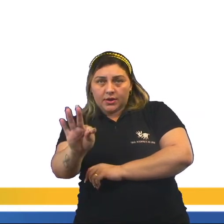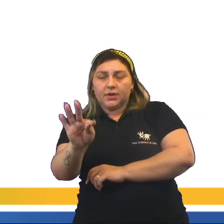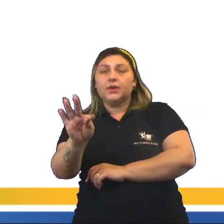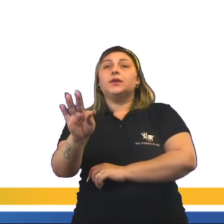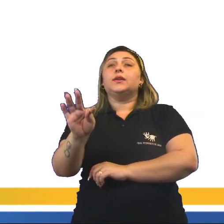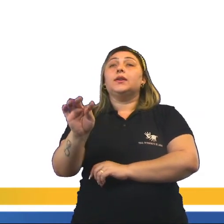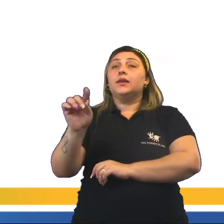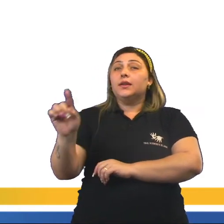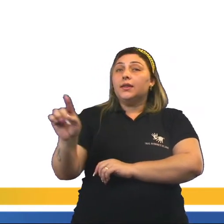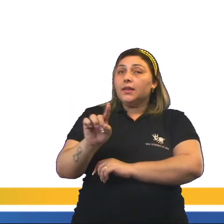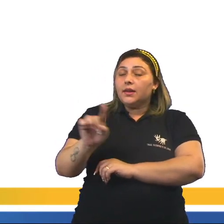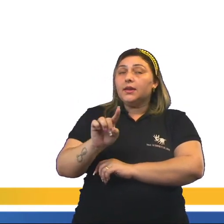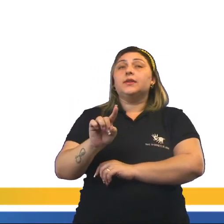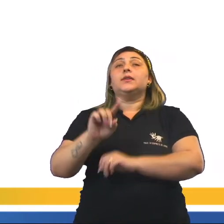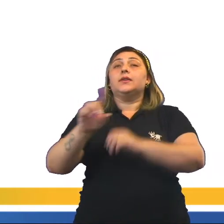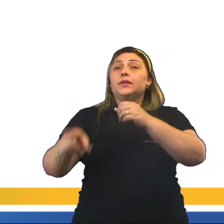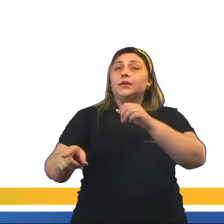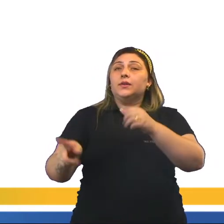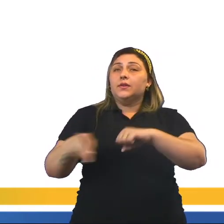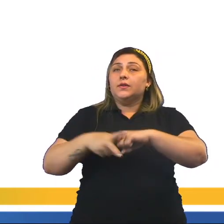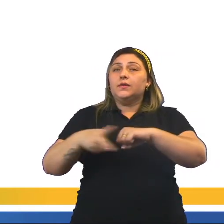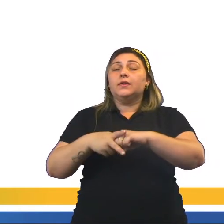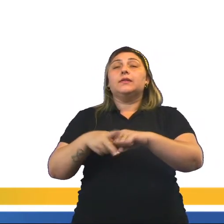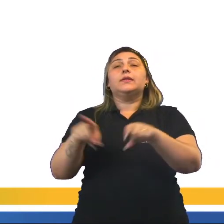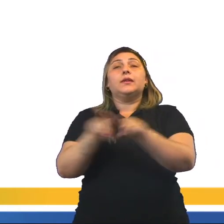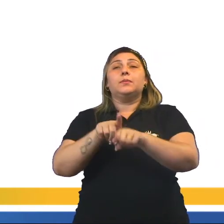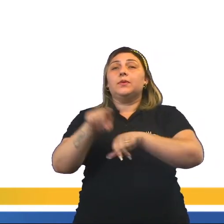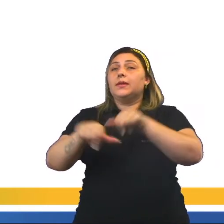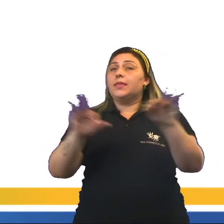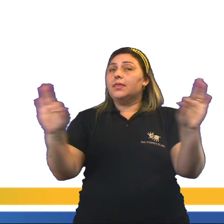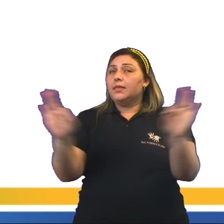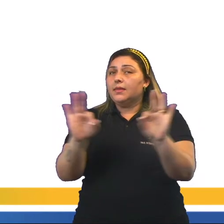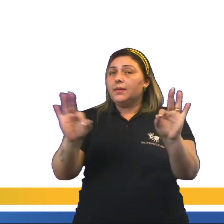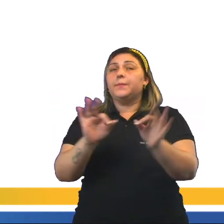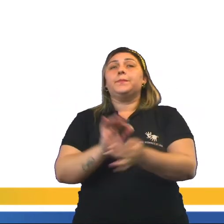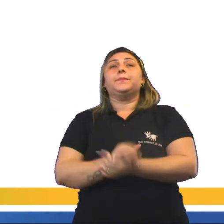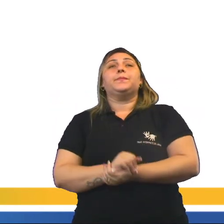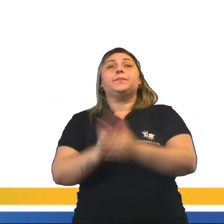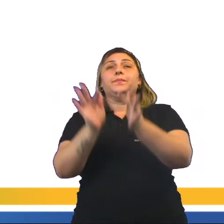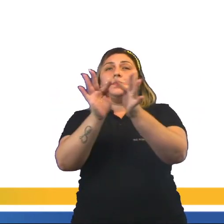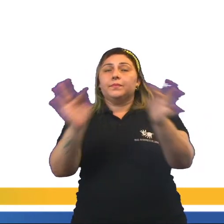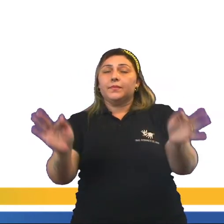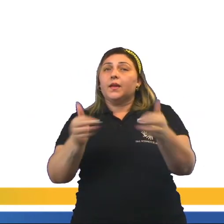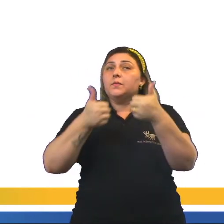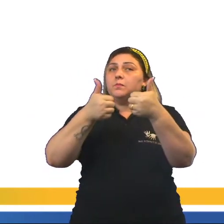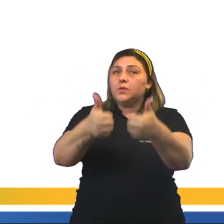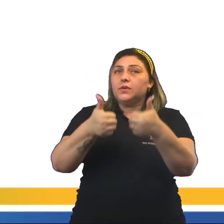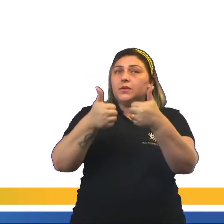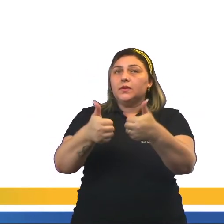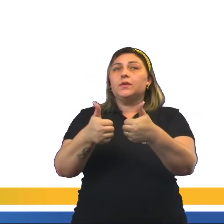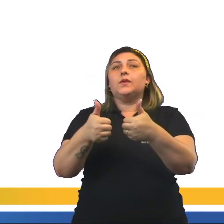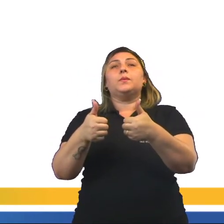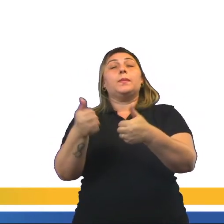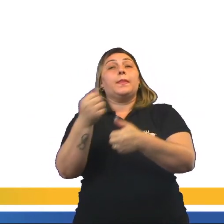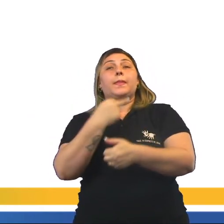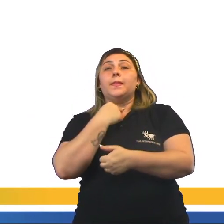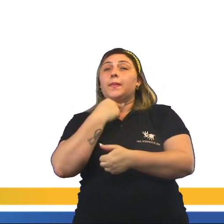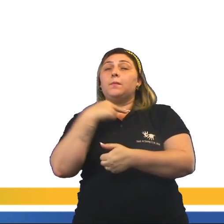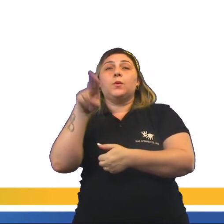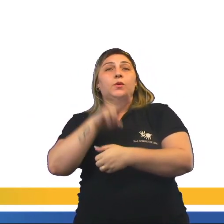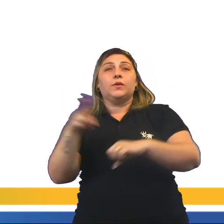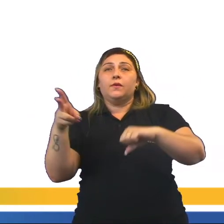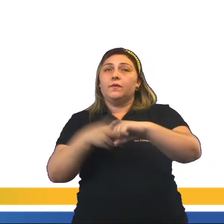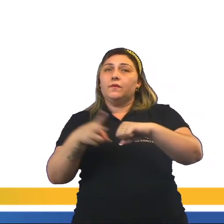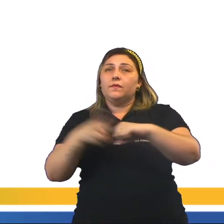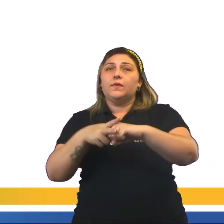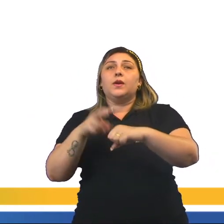desse auxiliar. E o verbo também não vai sofrer nenhuma alteração. E nas frases positivas, vocês não podem usar o